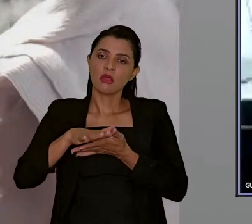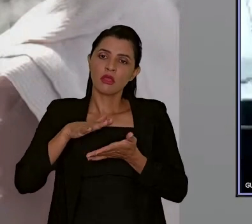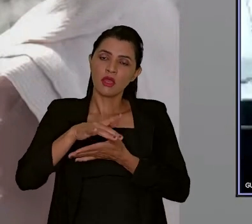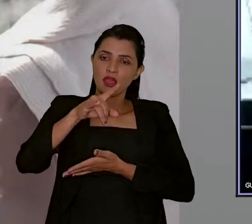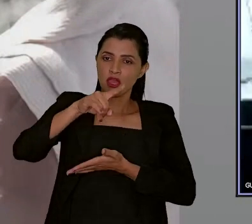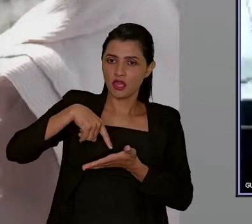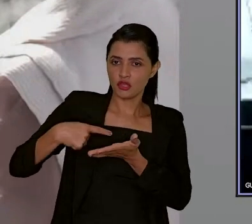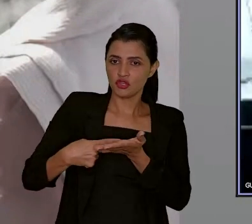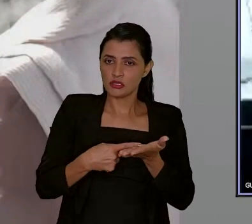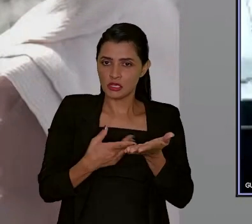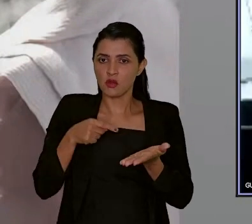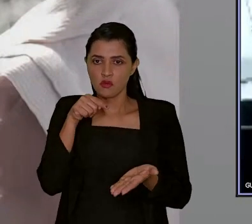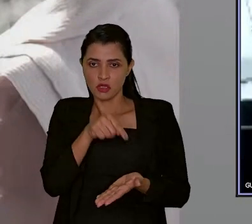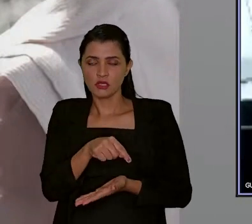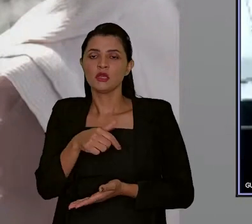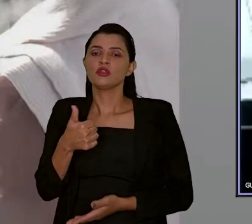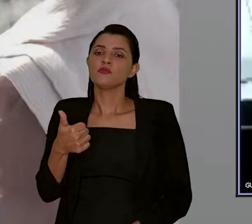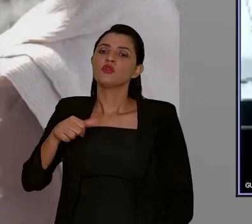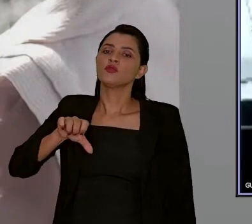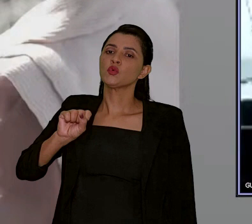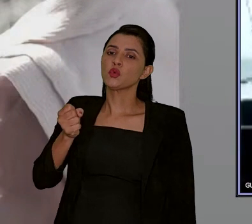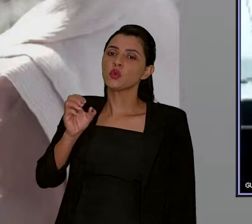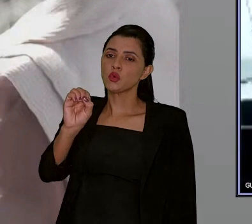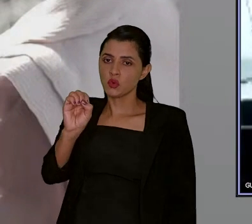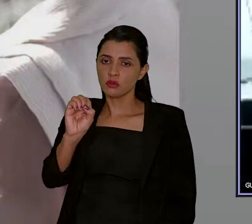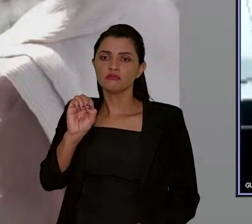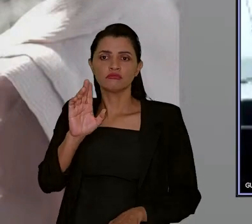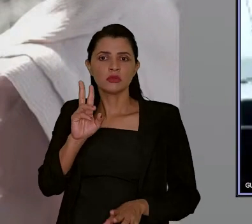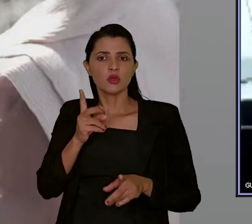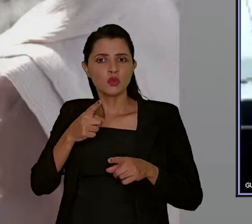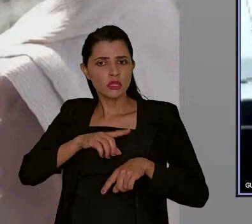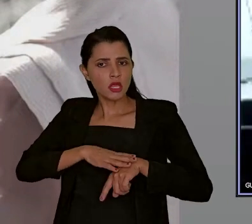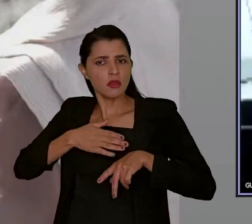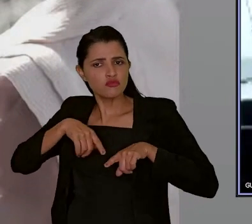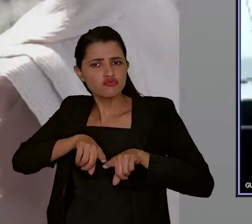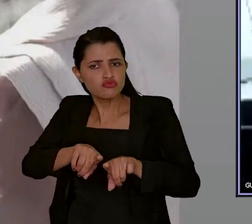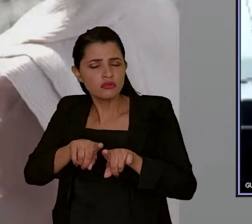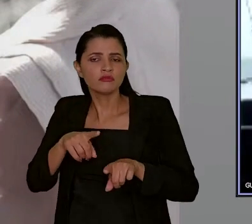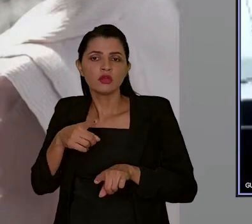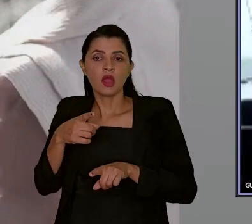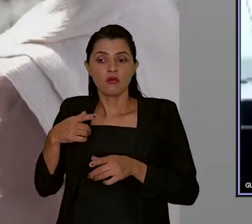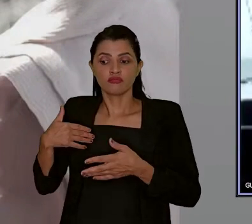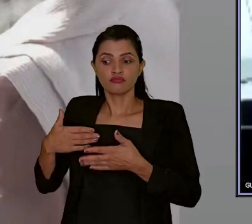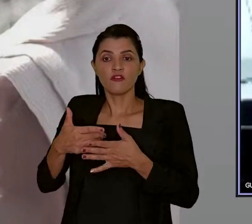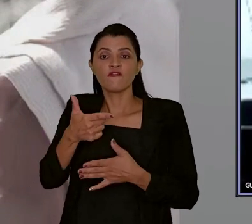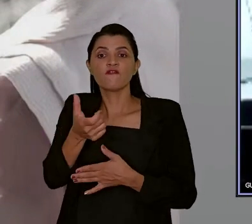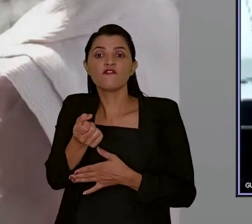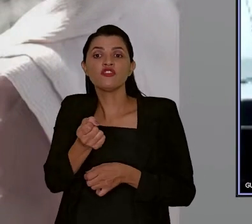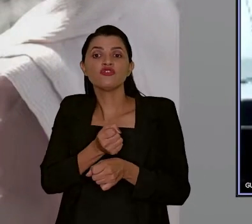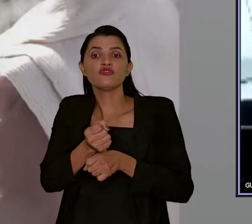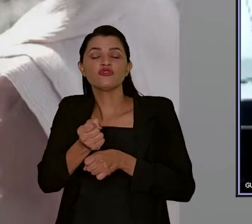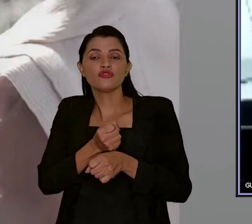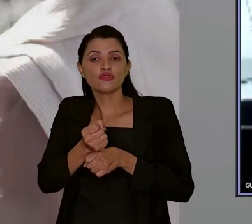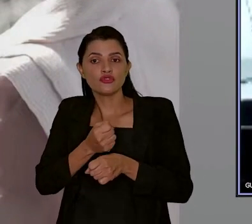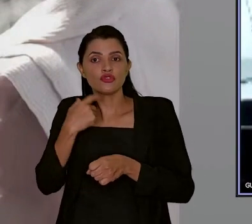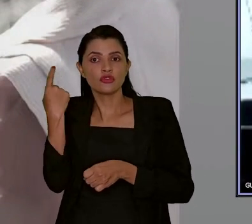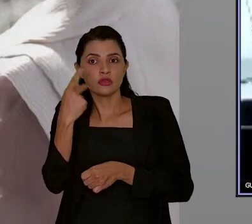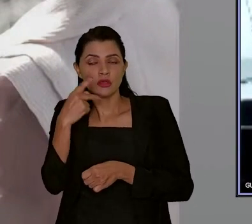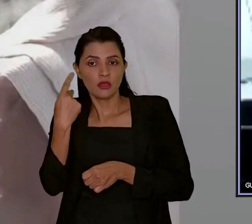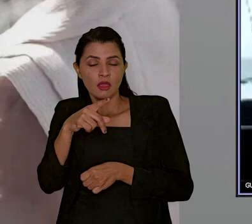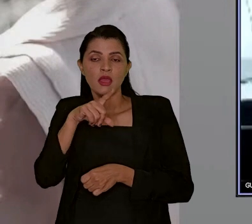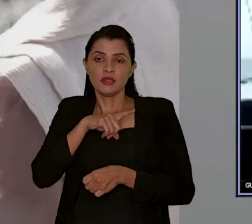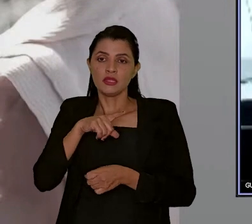1980, né, e, ao mesmo tempo, 20 anos da internalização da Convenção de 1980